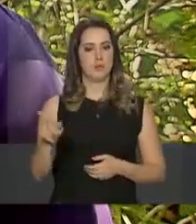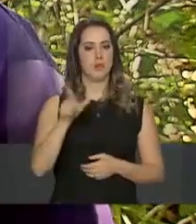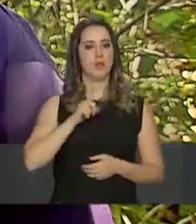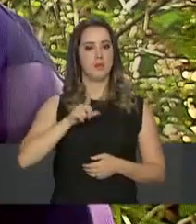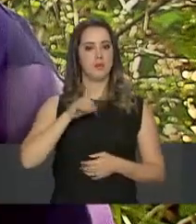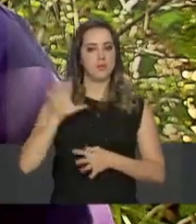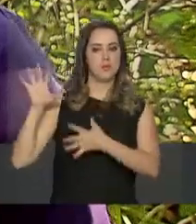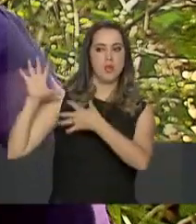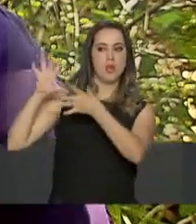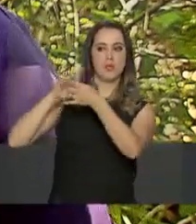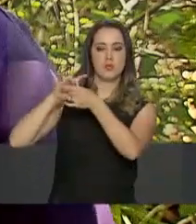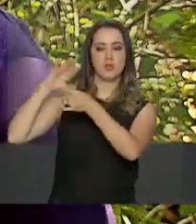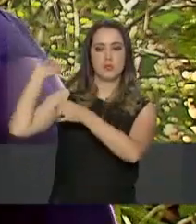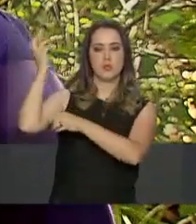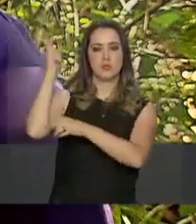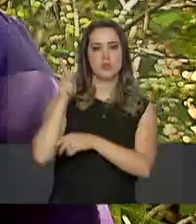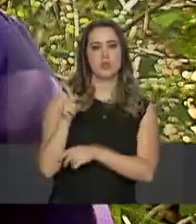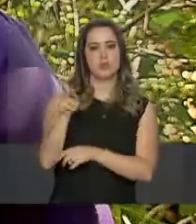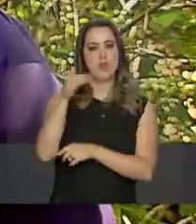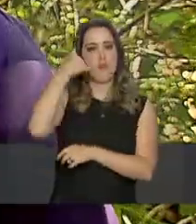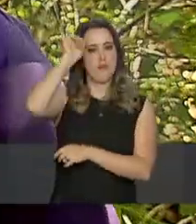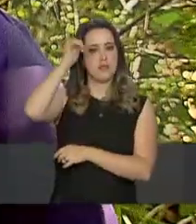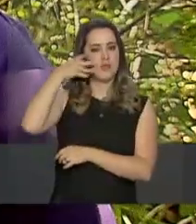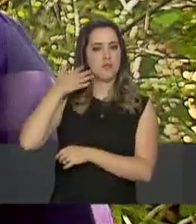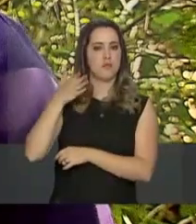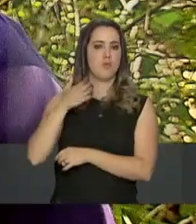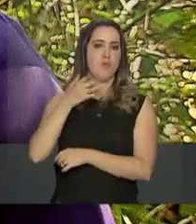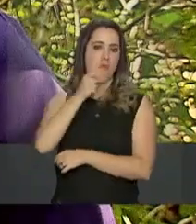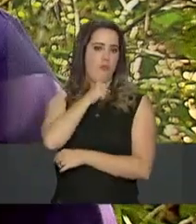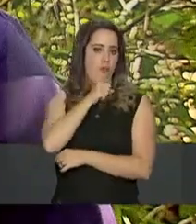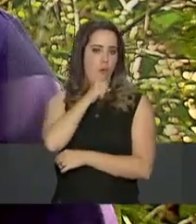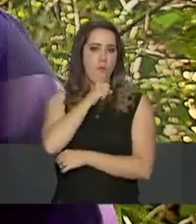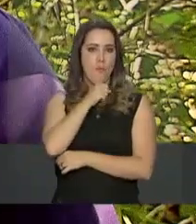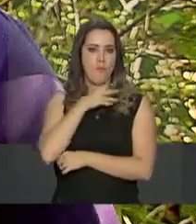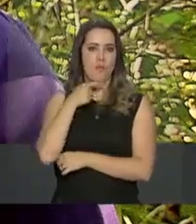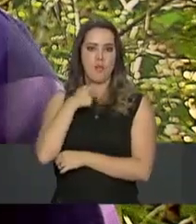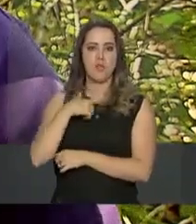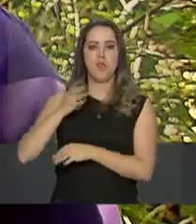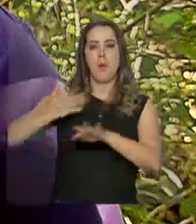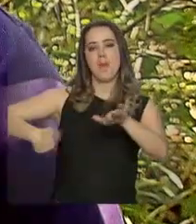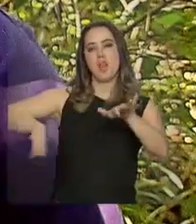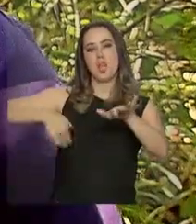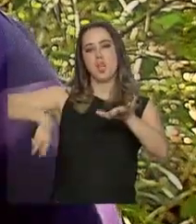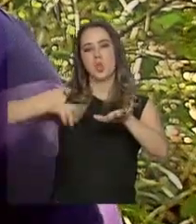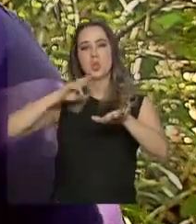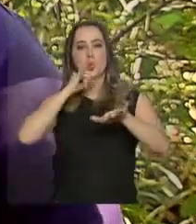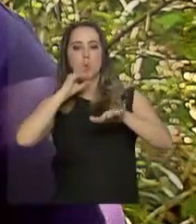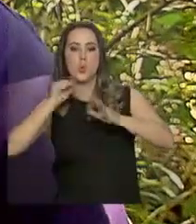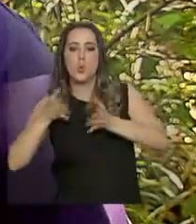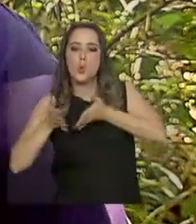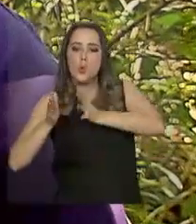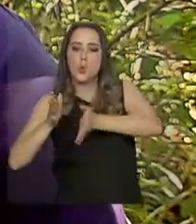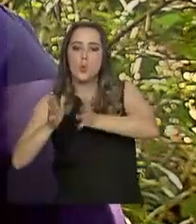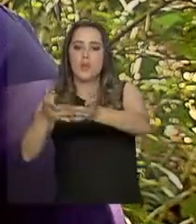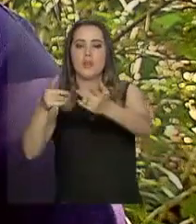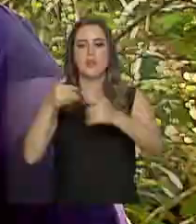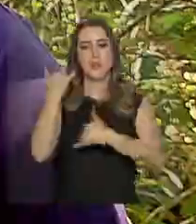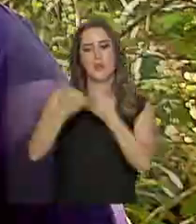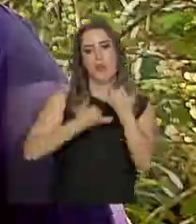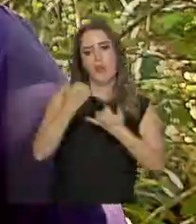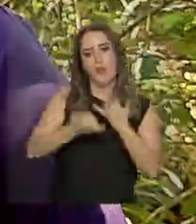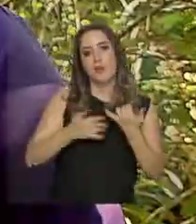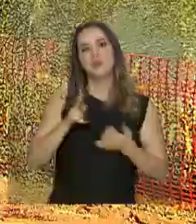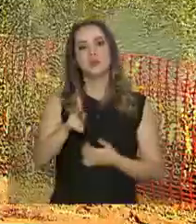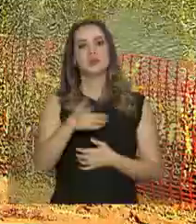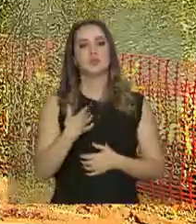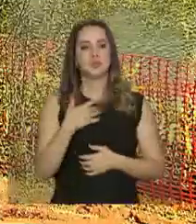com a natureza, fazendo. Eu passava as férias escolares na fazenda do meu avô, tomando banho de rio, pegando passarinho, brincando, correndo. Então isso sempre